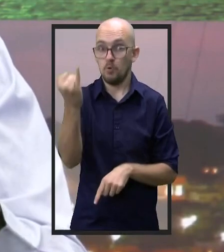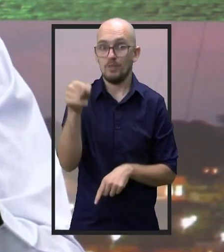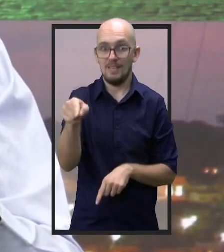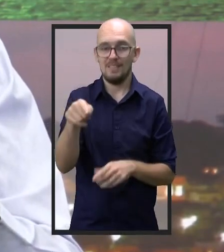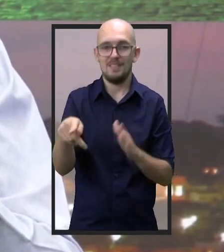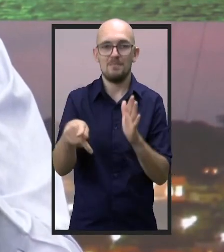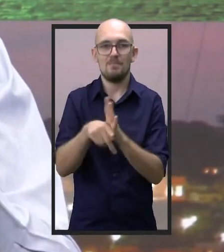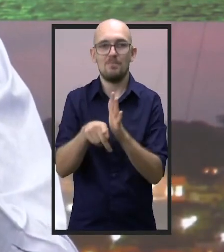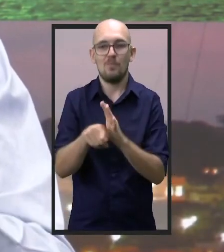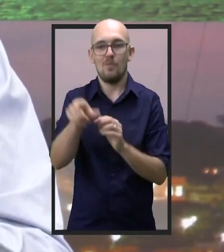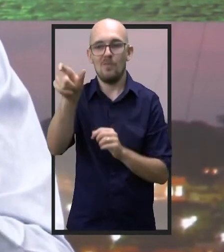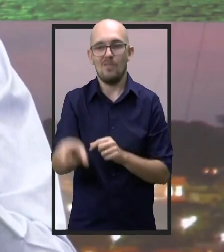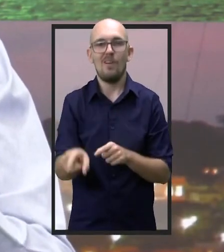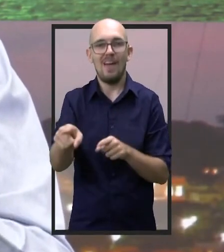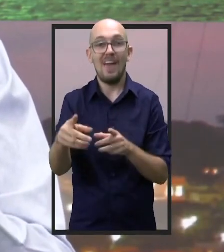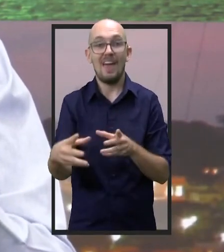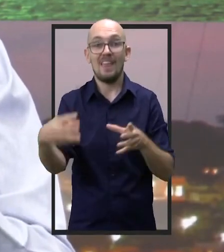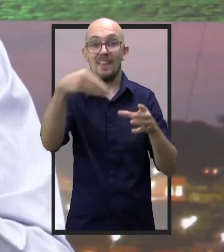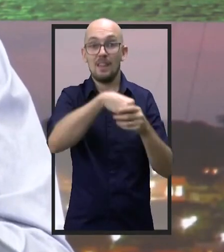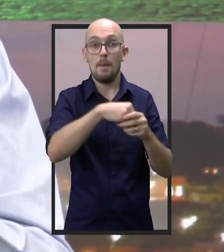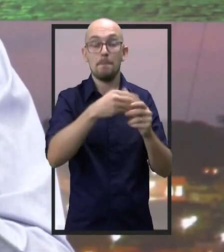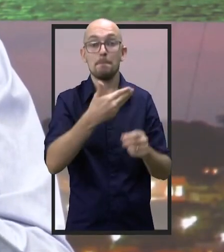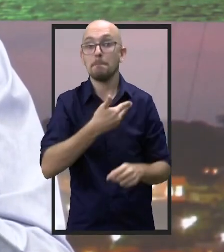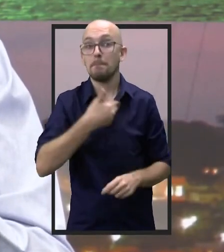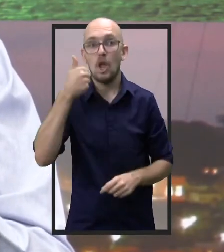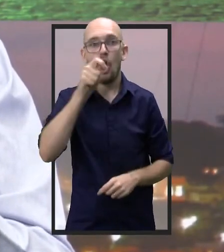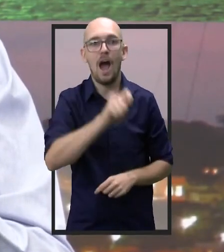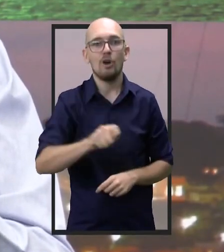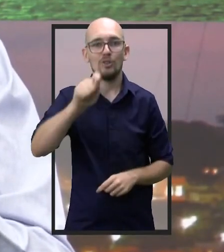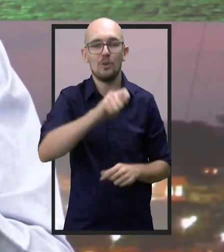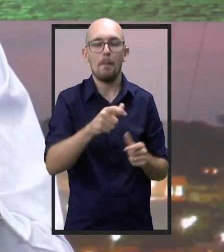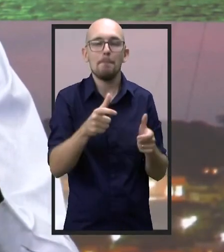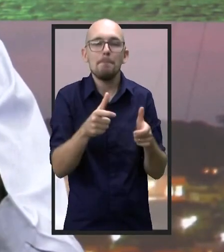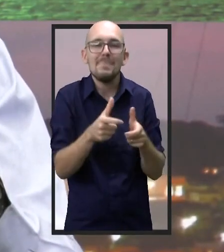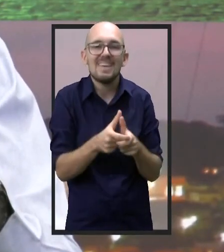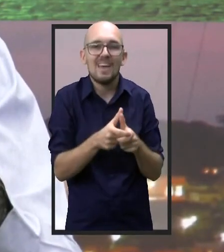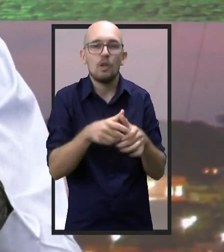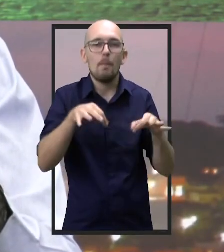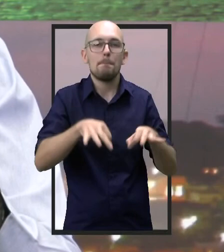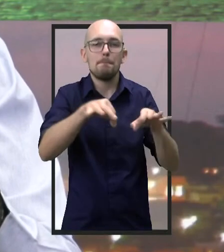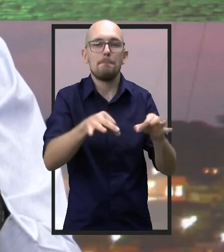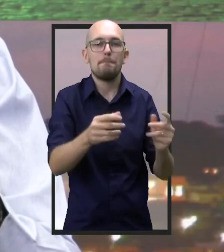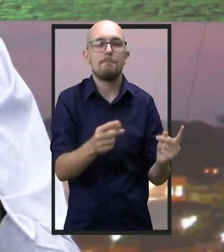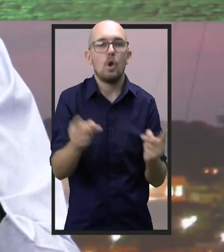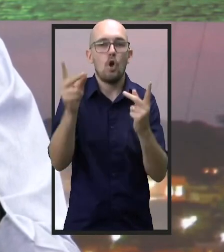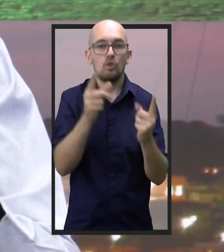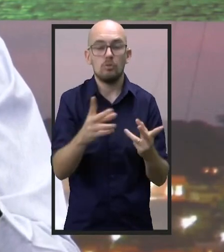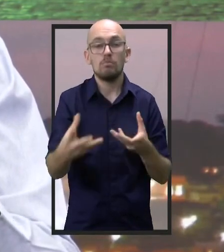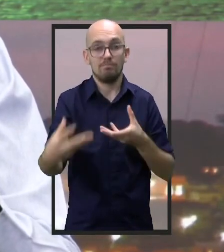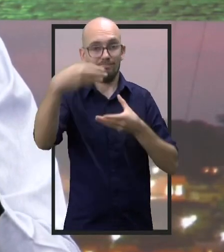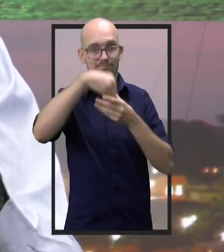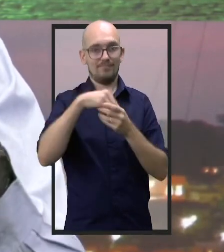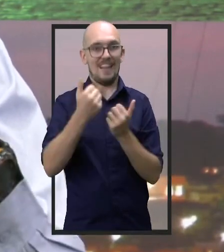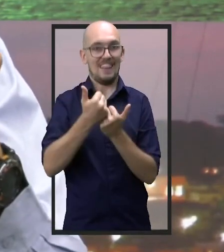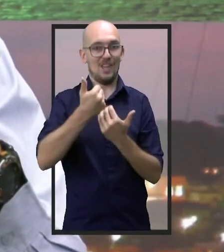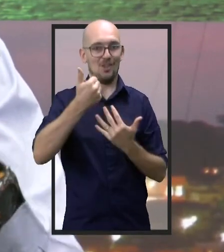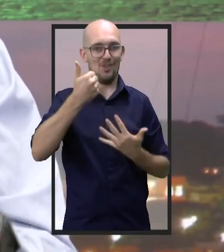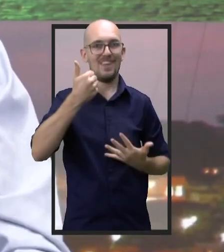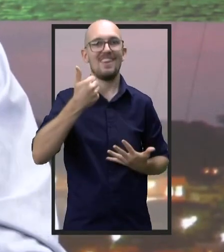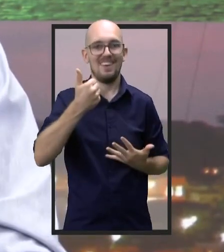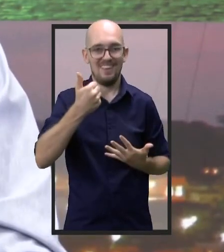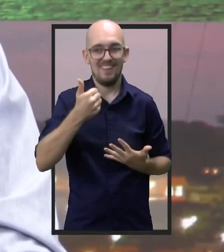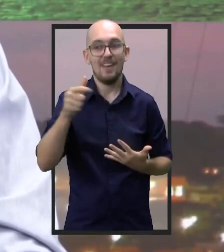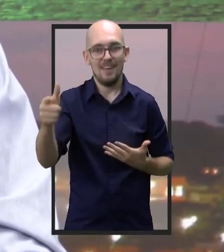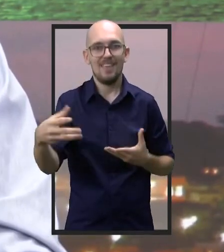da melhor Associação de Produtores, de Pequenos Produtores de São Paulo, faz parte da nossa diretoria, que é da Associação